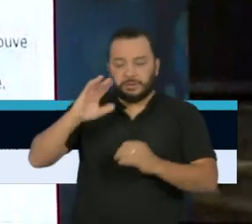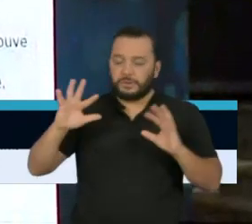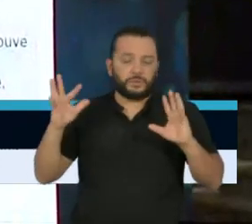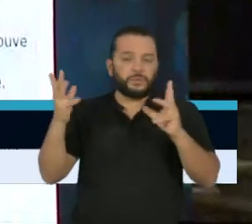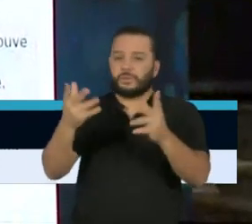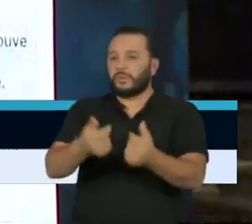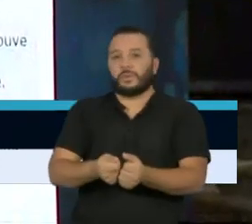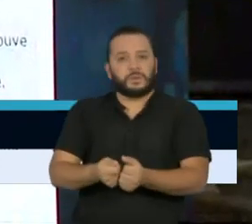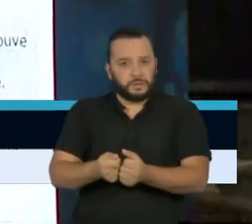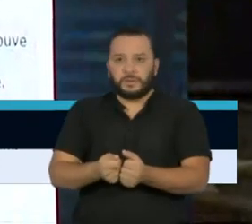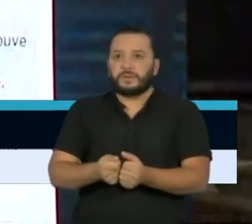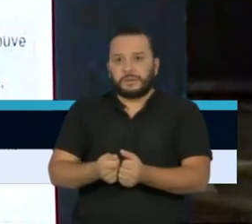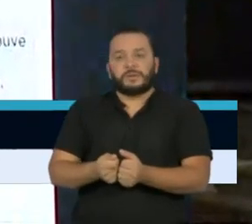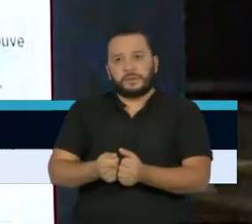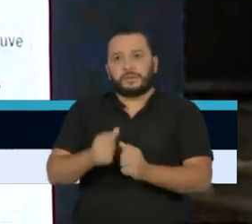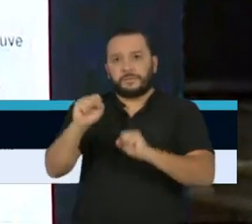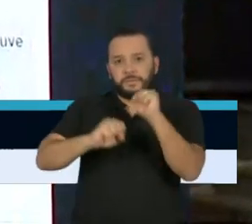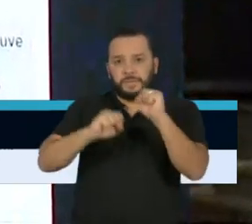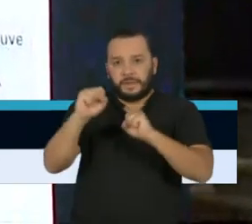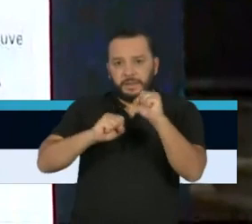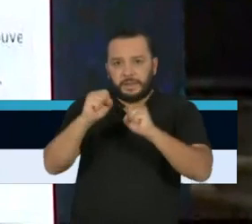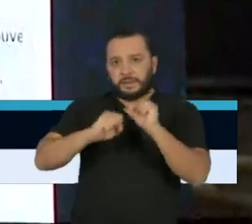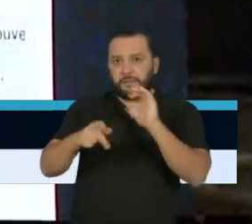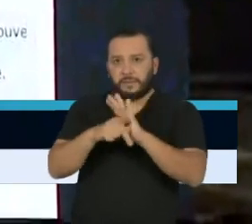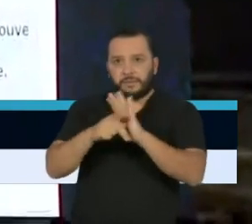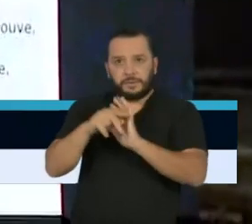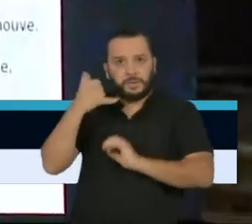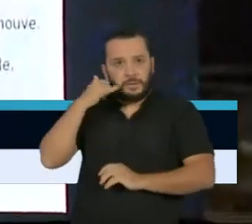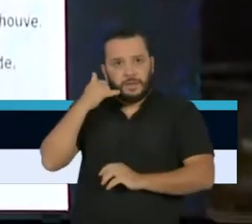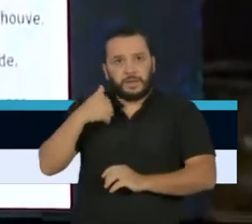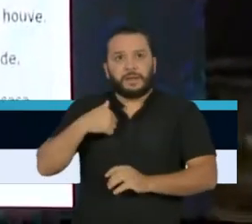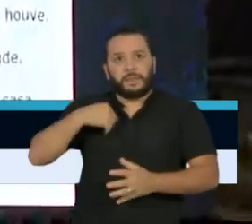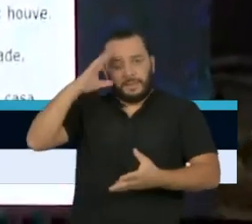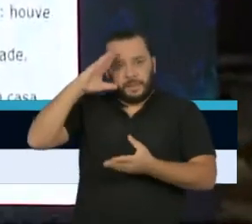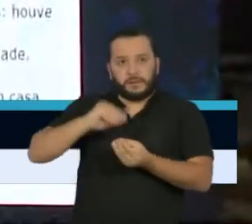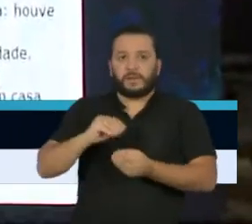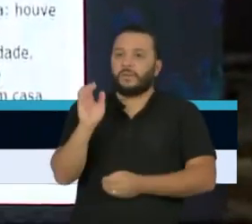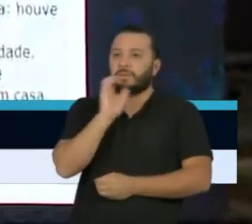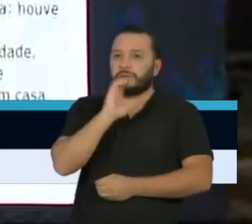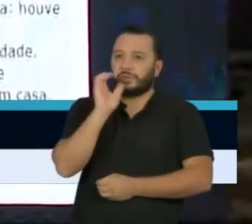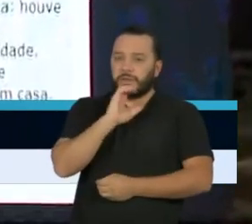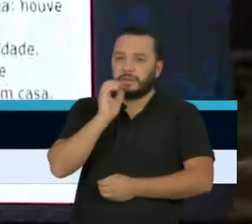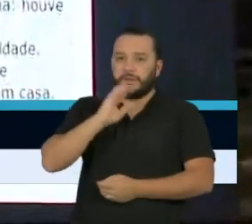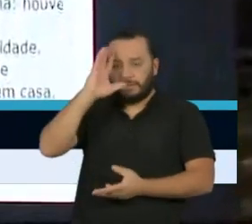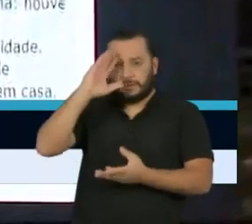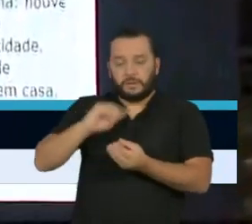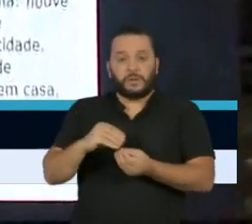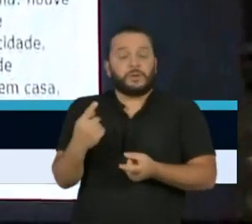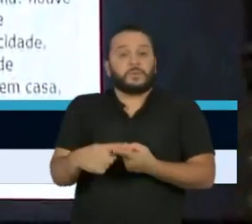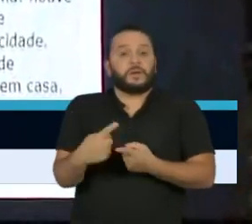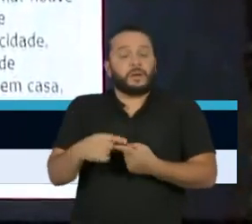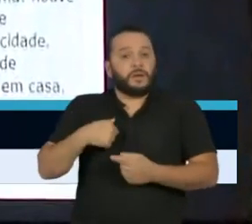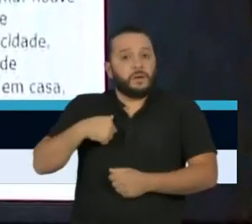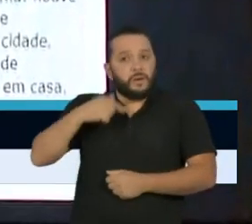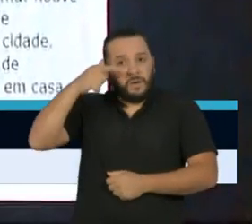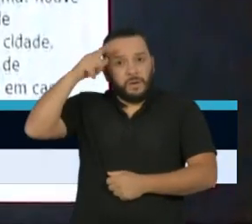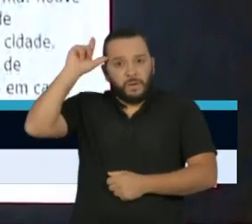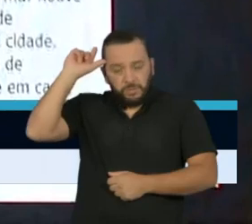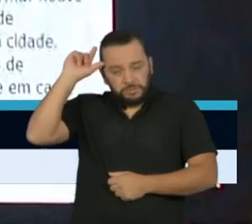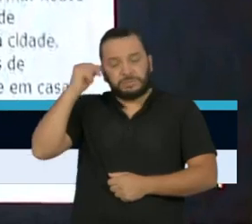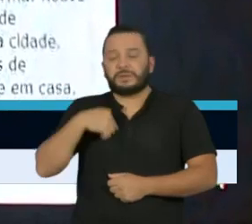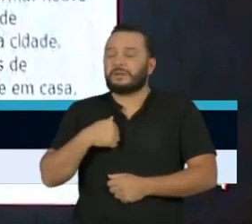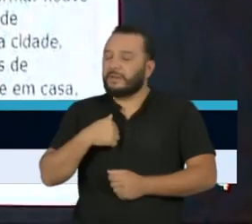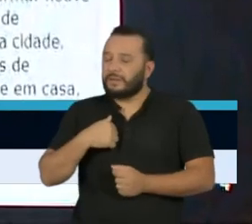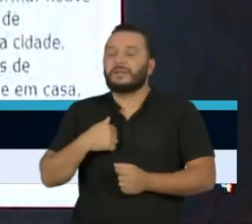governador, entenderam a urgência de sensibilizar a população, porque nós atingimos ontem a menor taxa de